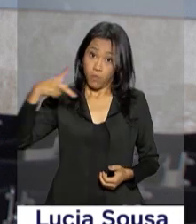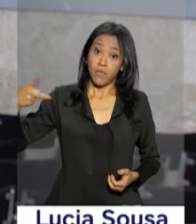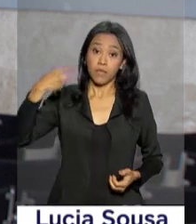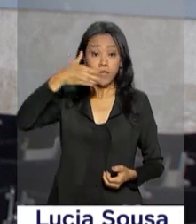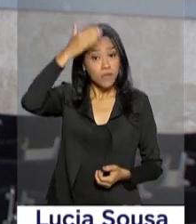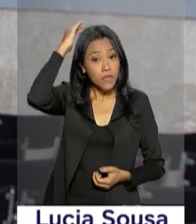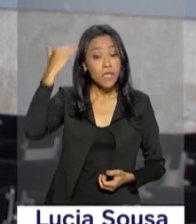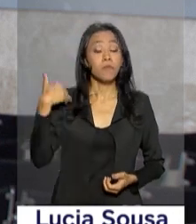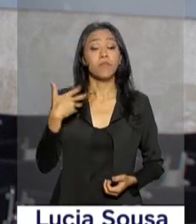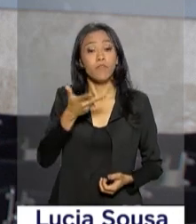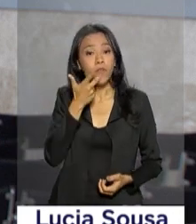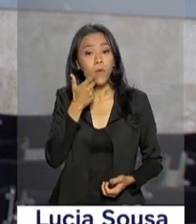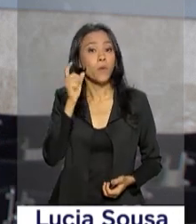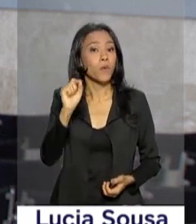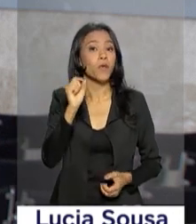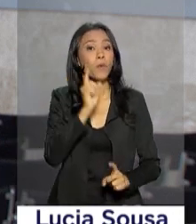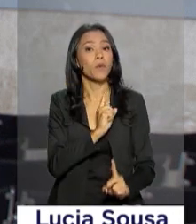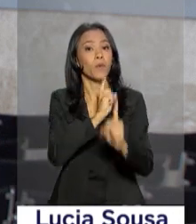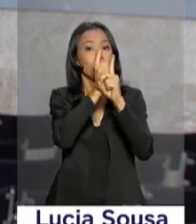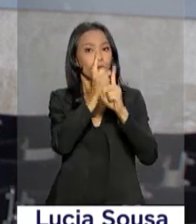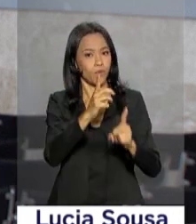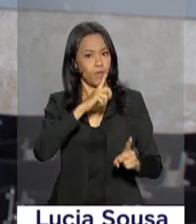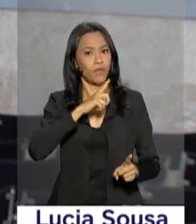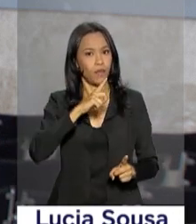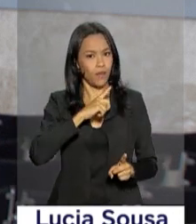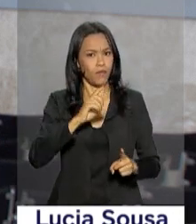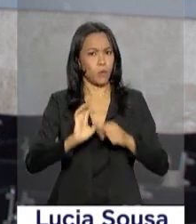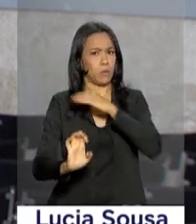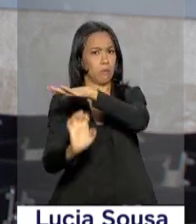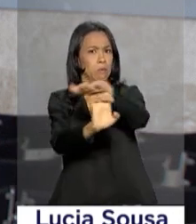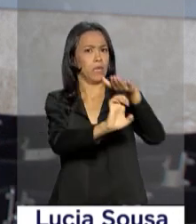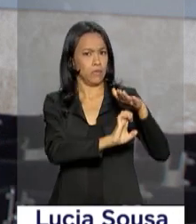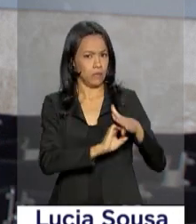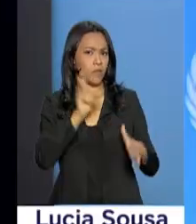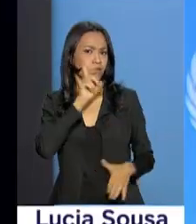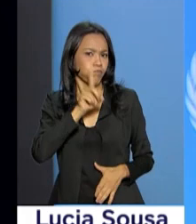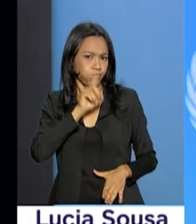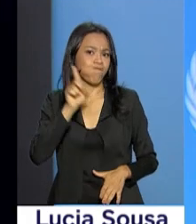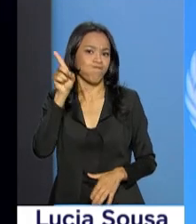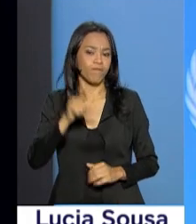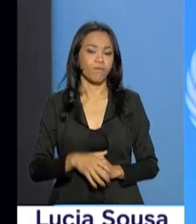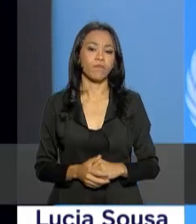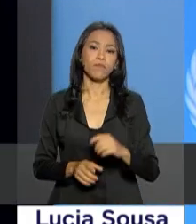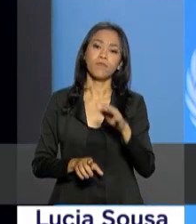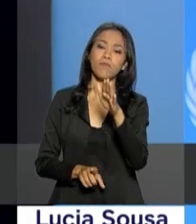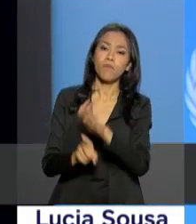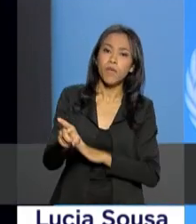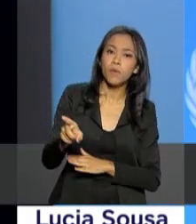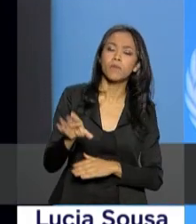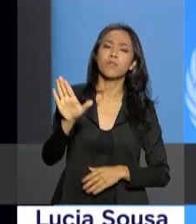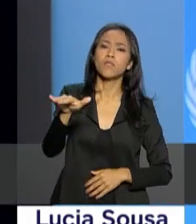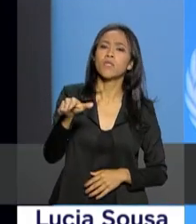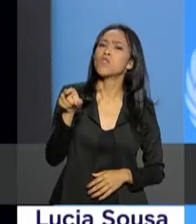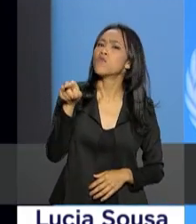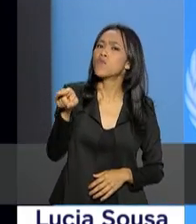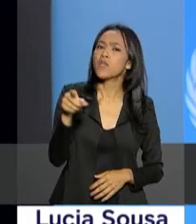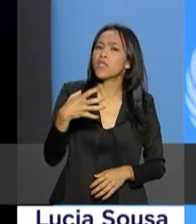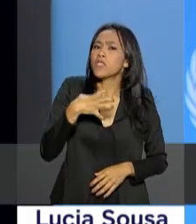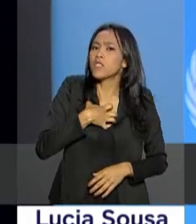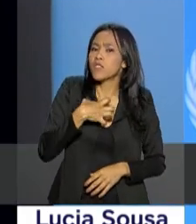falou ainda sobre o encontro que teve com empresários americanos eu queria saber o que o senhor sentiu